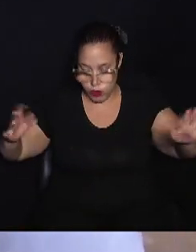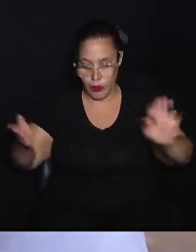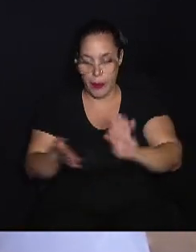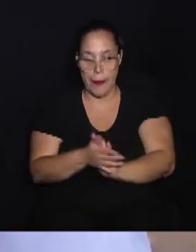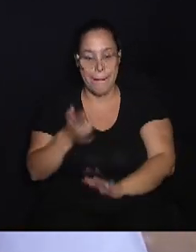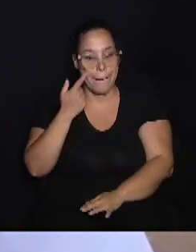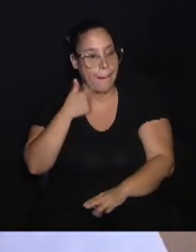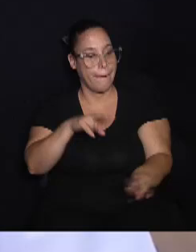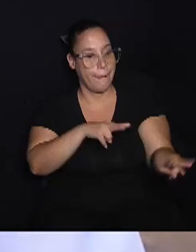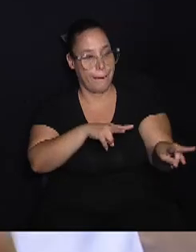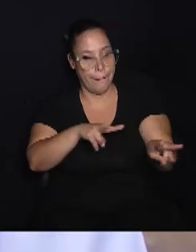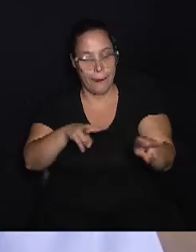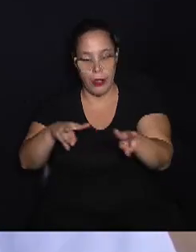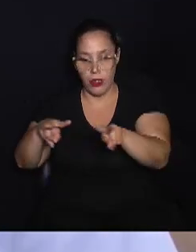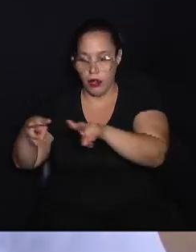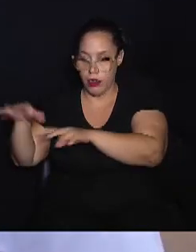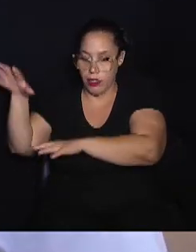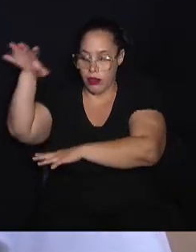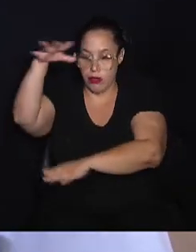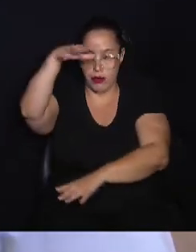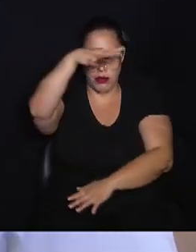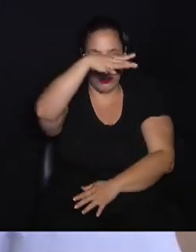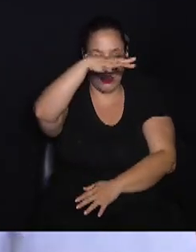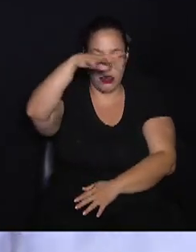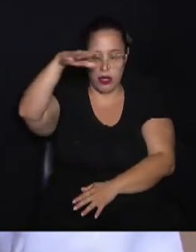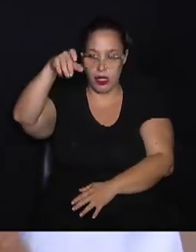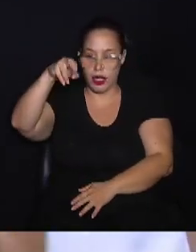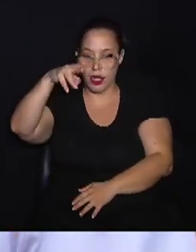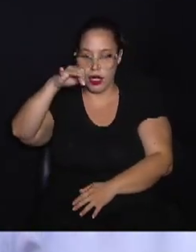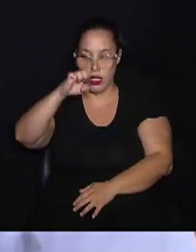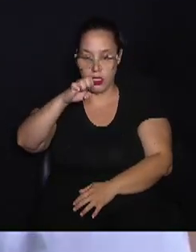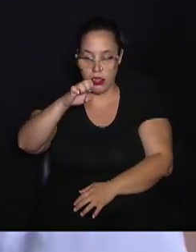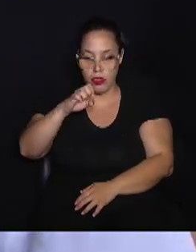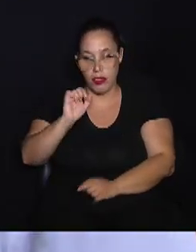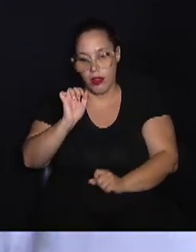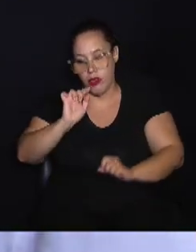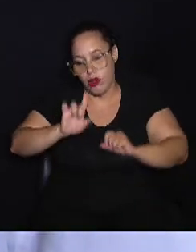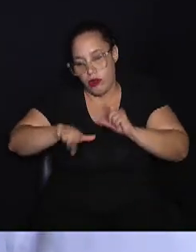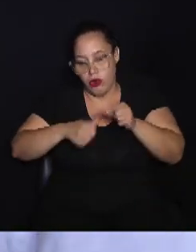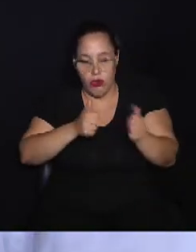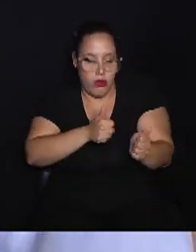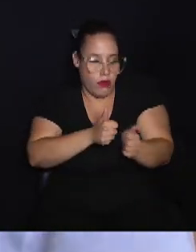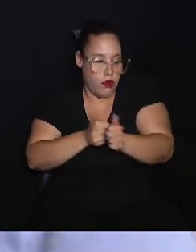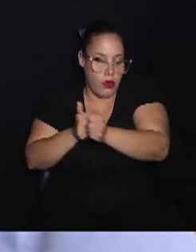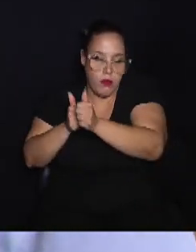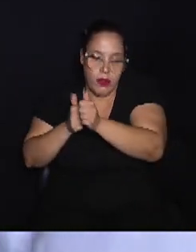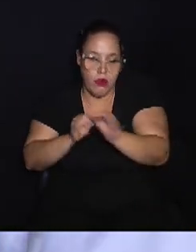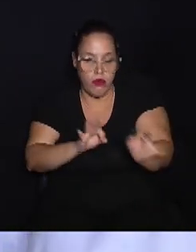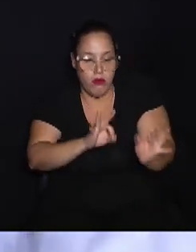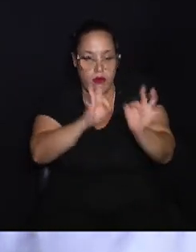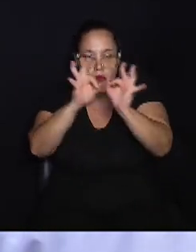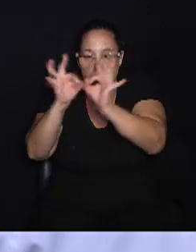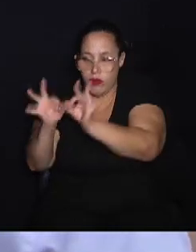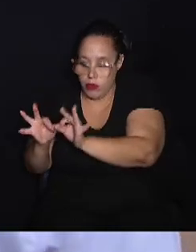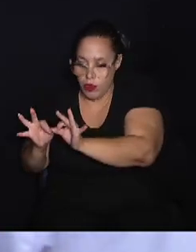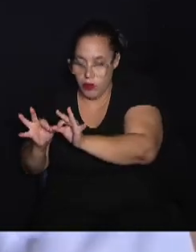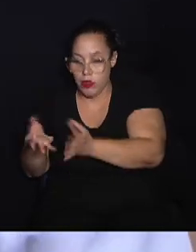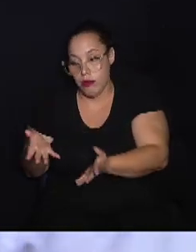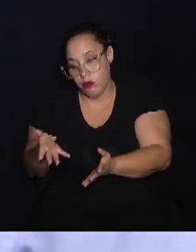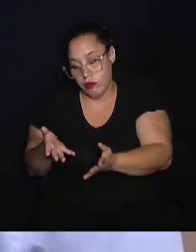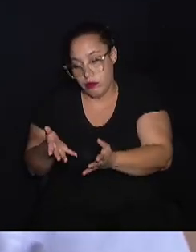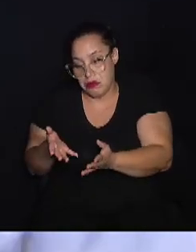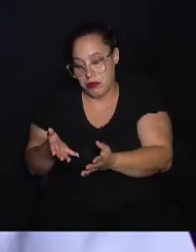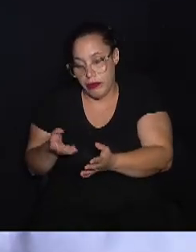fiscalização por satélite não se deixa suprimir essas árvores todo um acompanhamento o que fez com que a cobertura